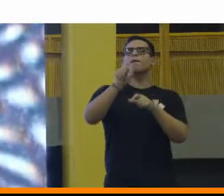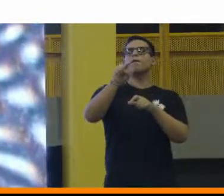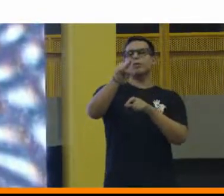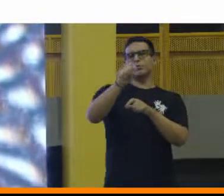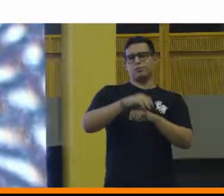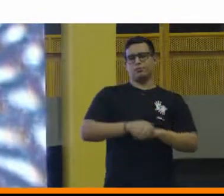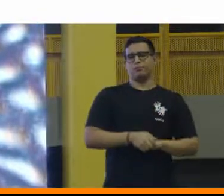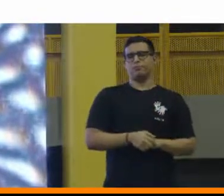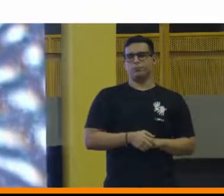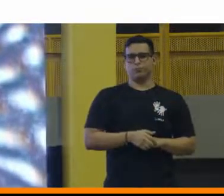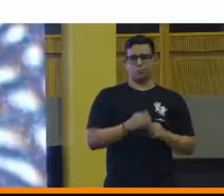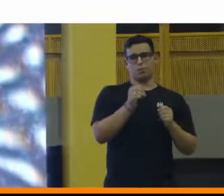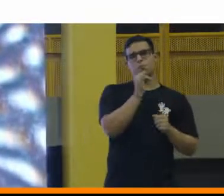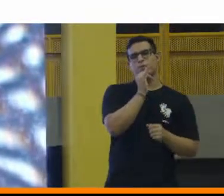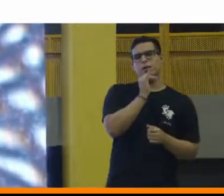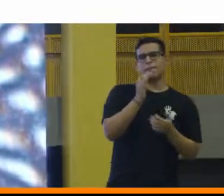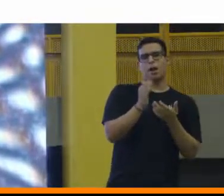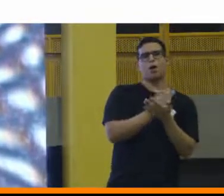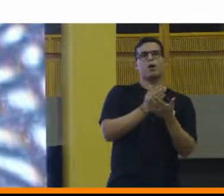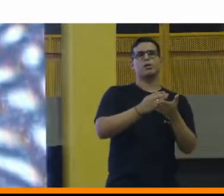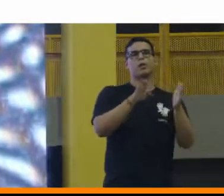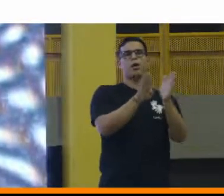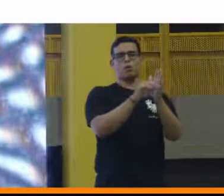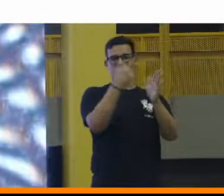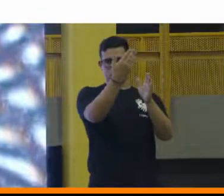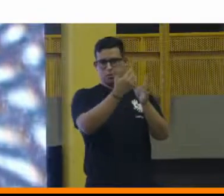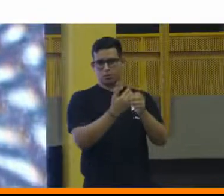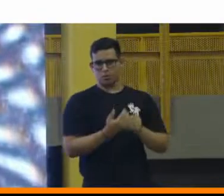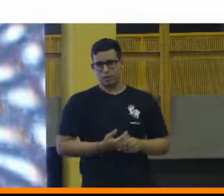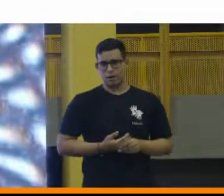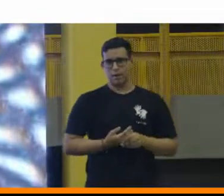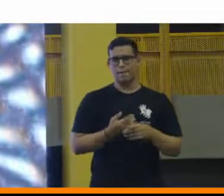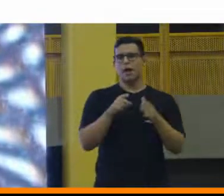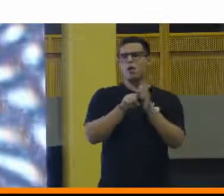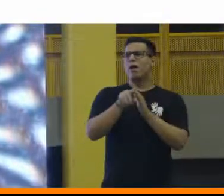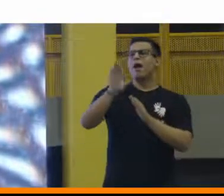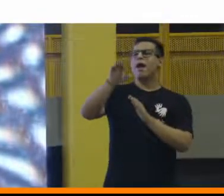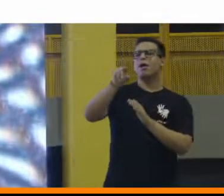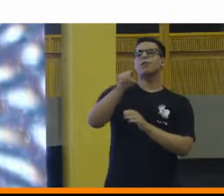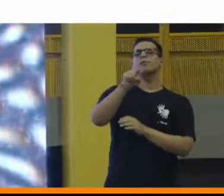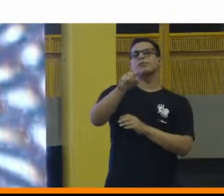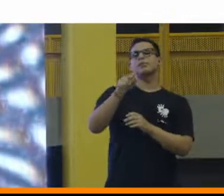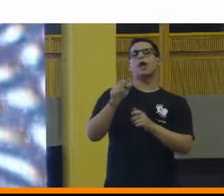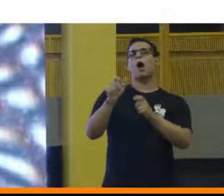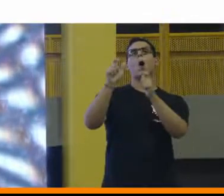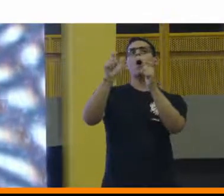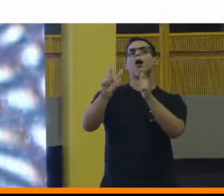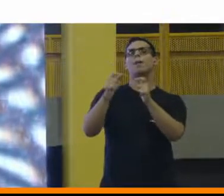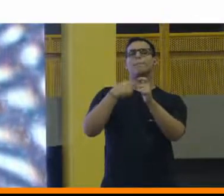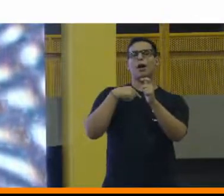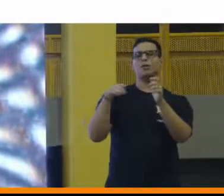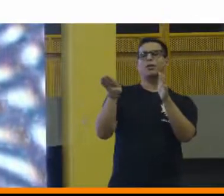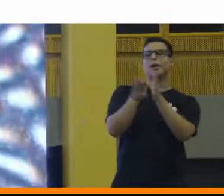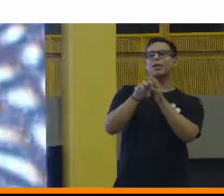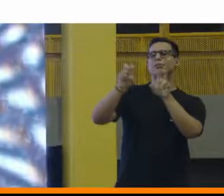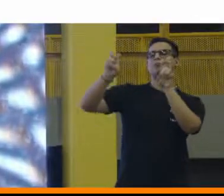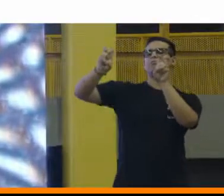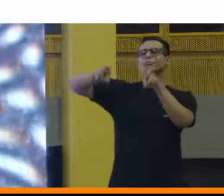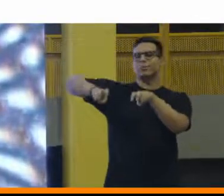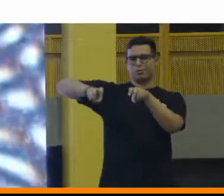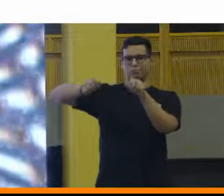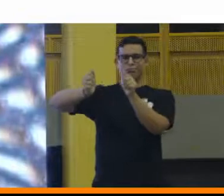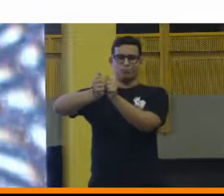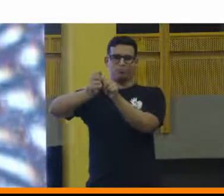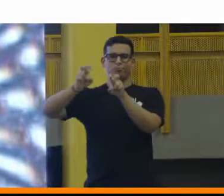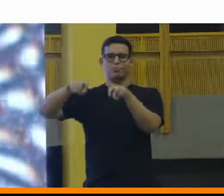aqui ao ginásio, ei, onde é que você está para poder chegar aí e sentar do seu lado? Como